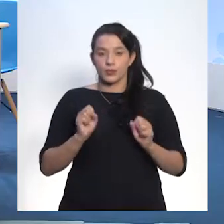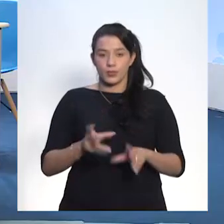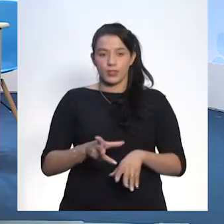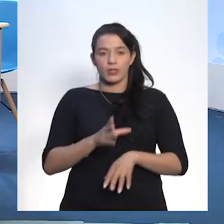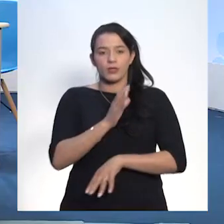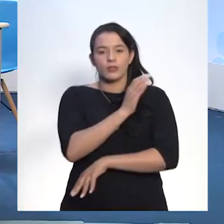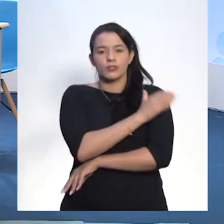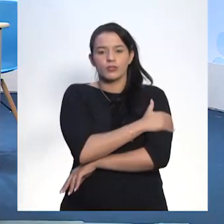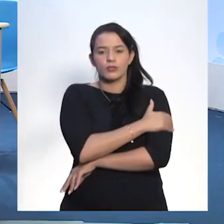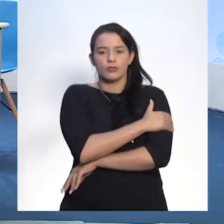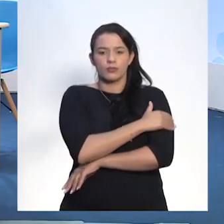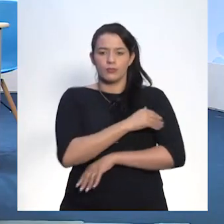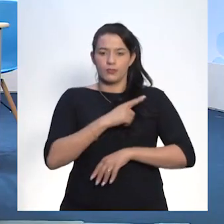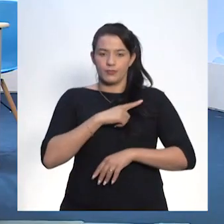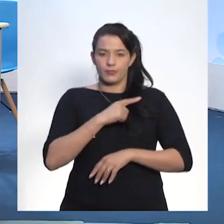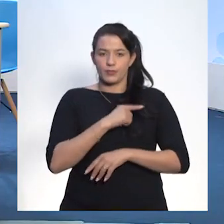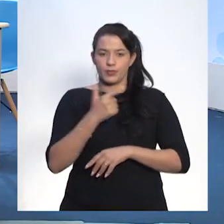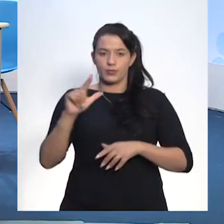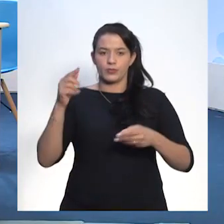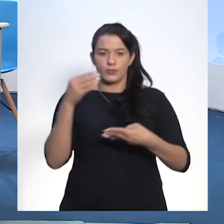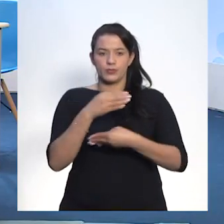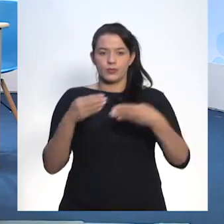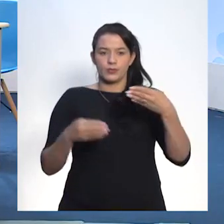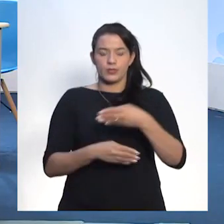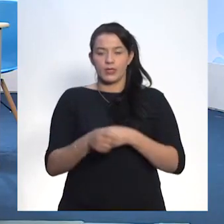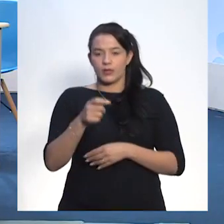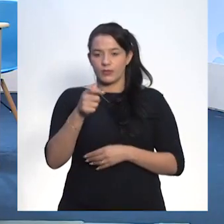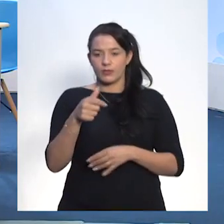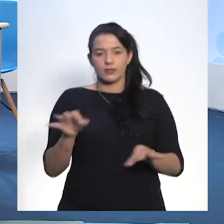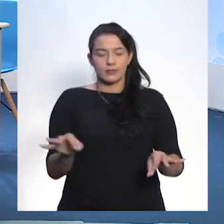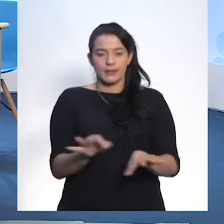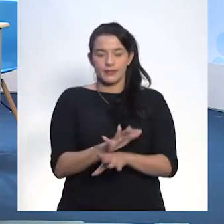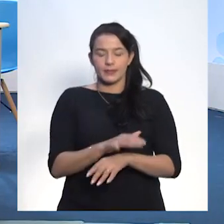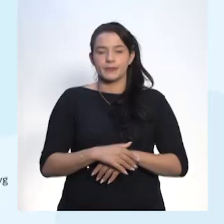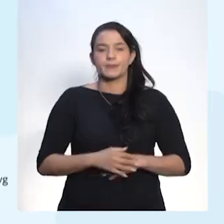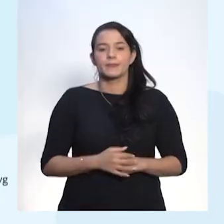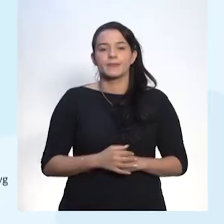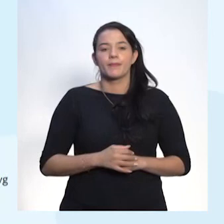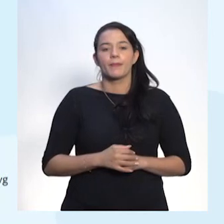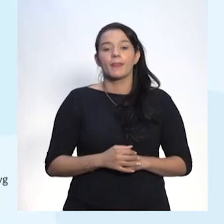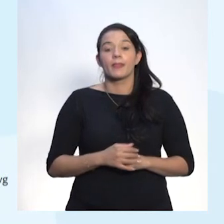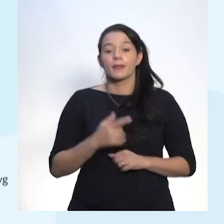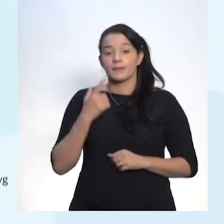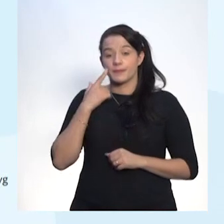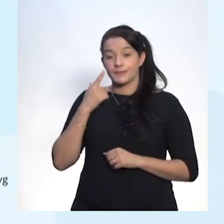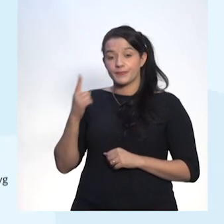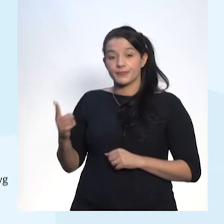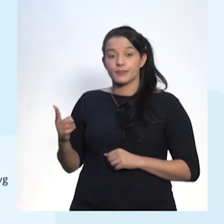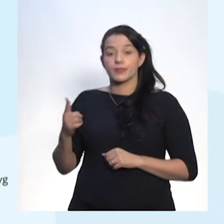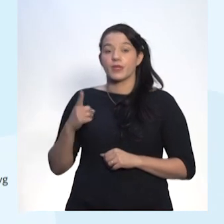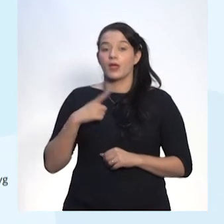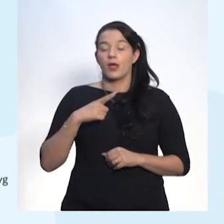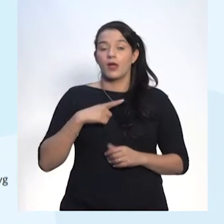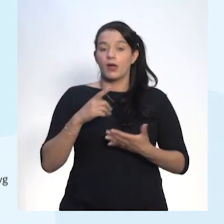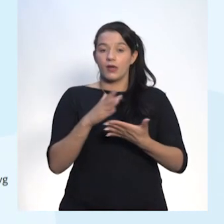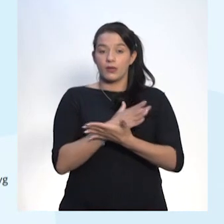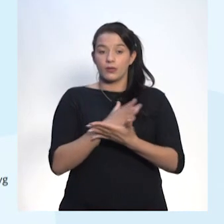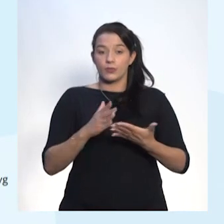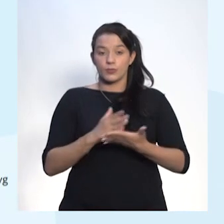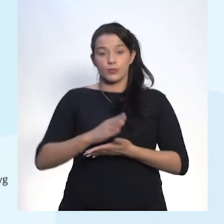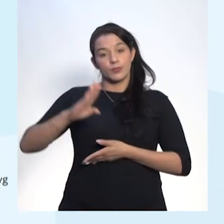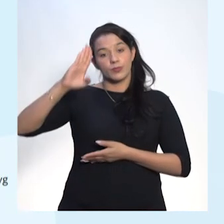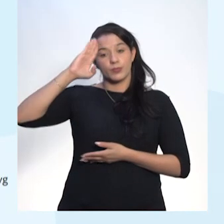próximo slide, que a aula já está acabando. A instalação das ditaduras na